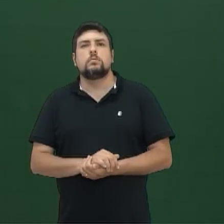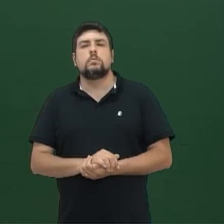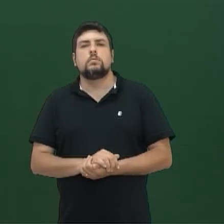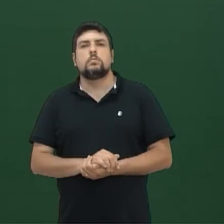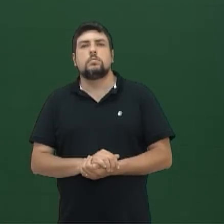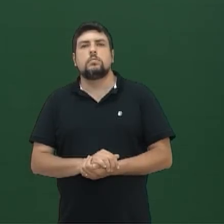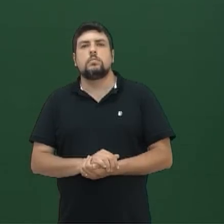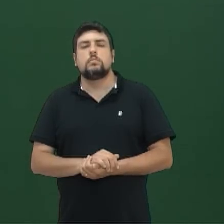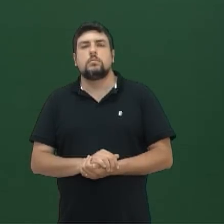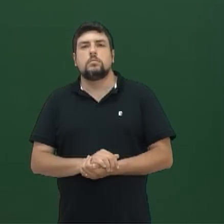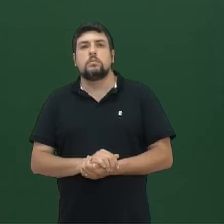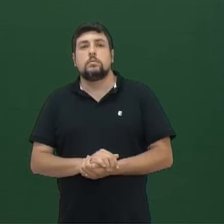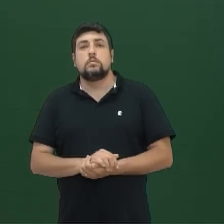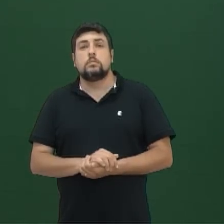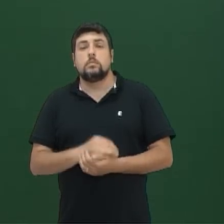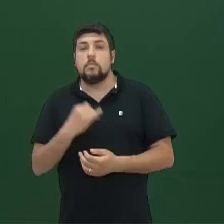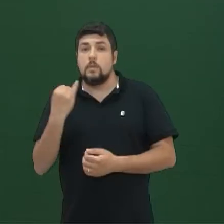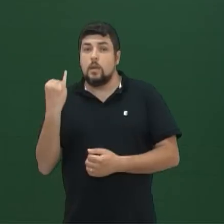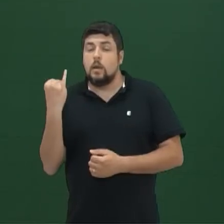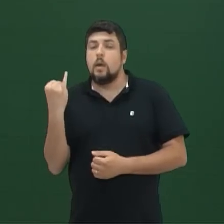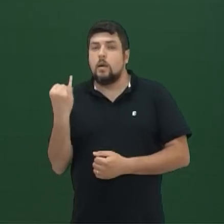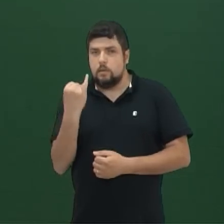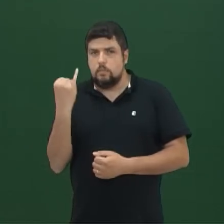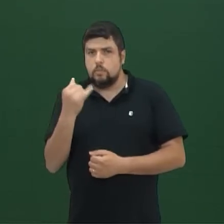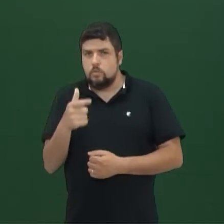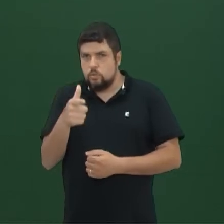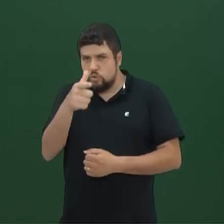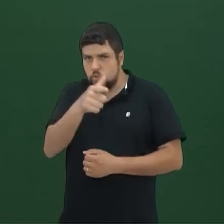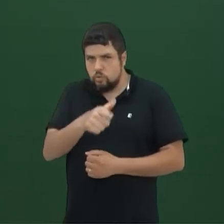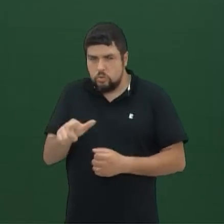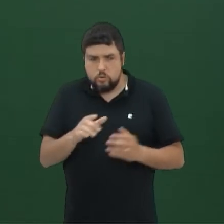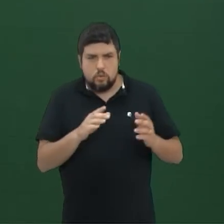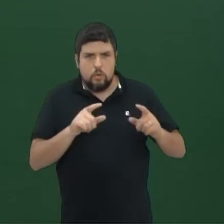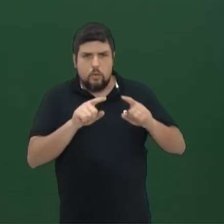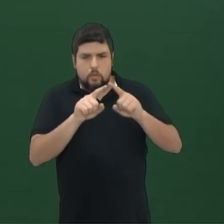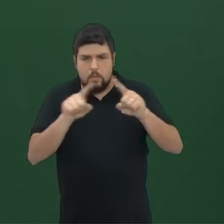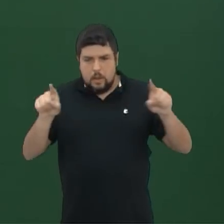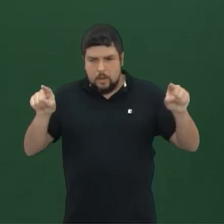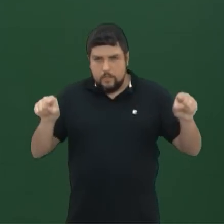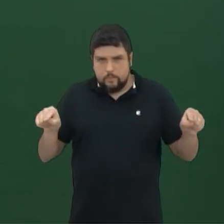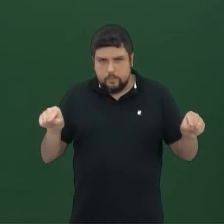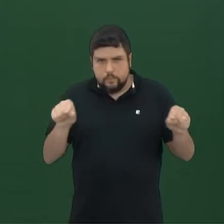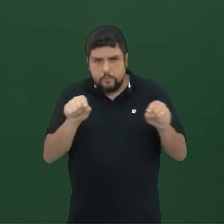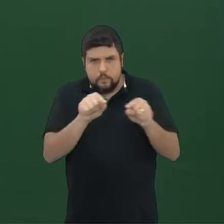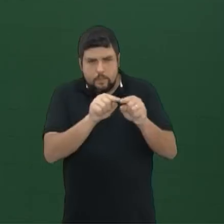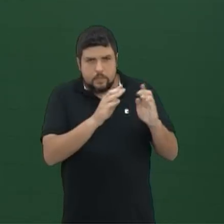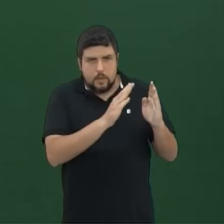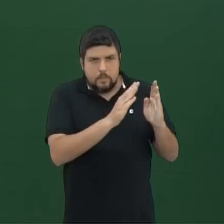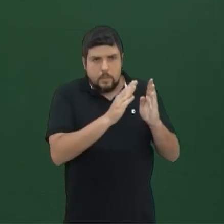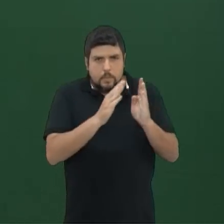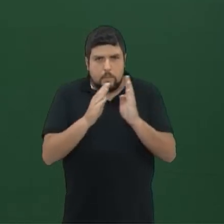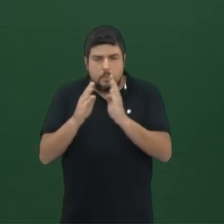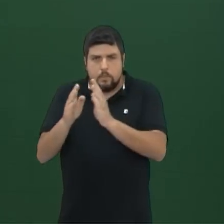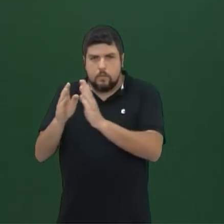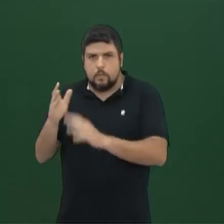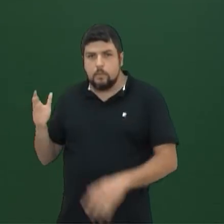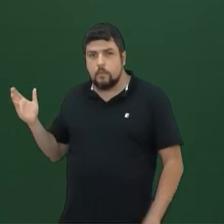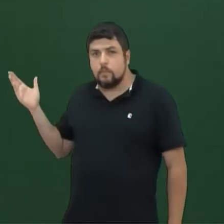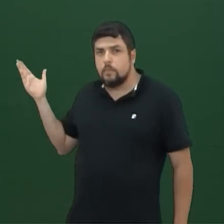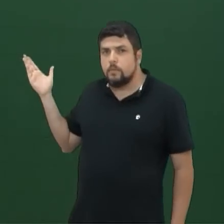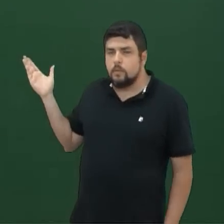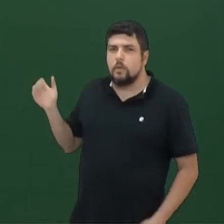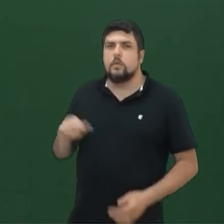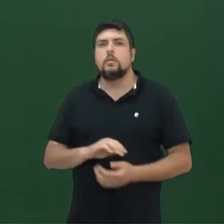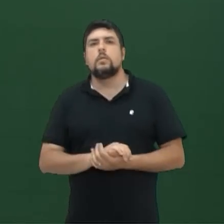Para isso, é importante a gente usar a tabela, de novo, igual no exercício anterior, a gente está trabalhando de transformação de